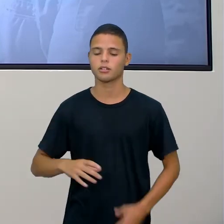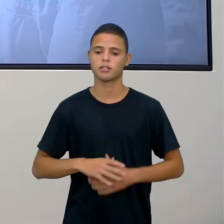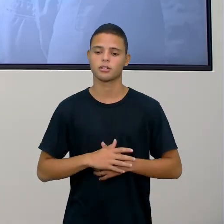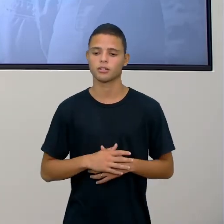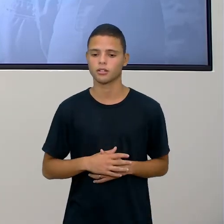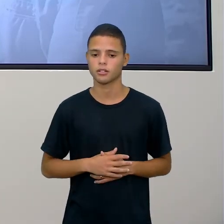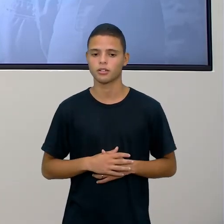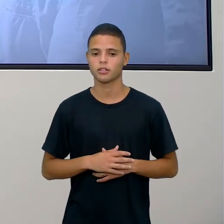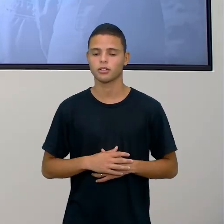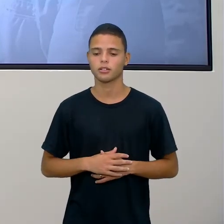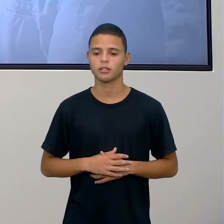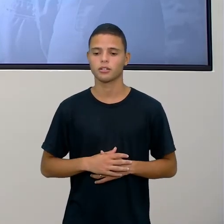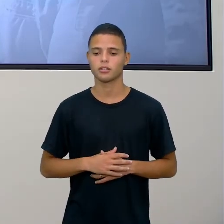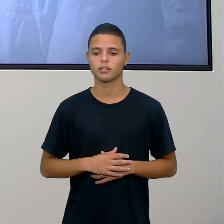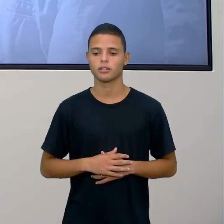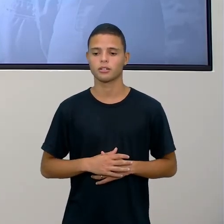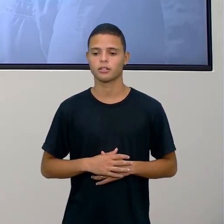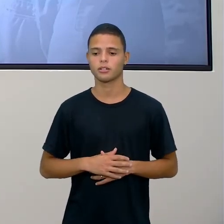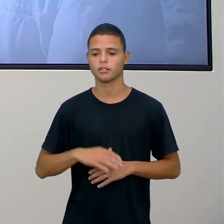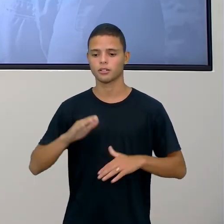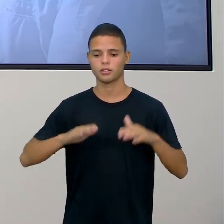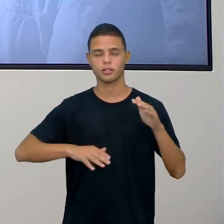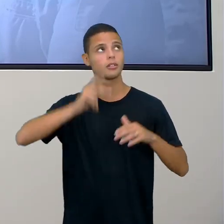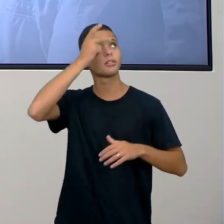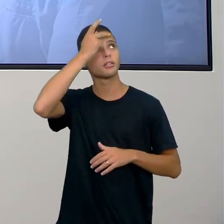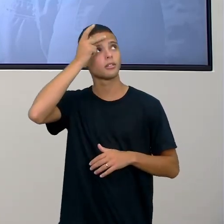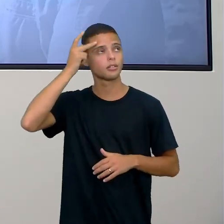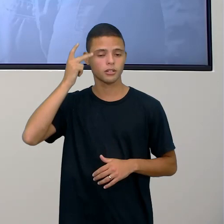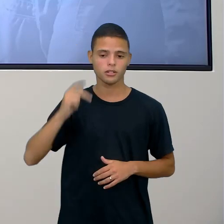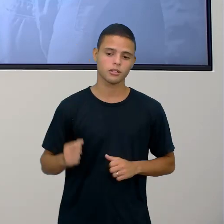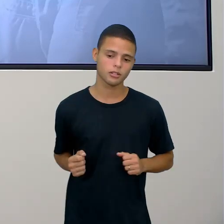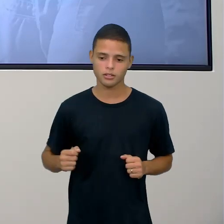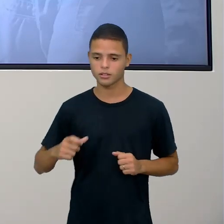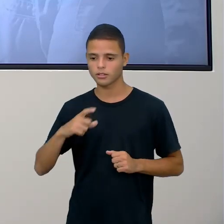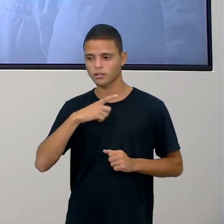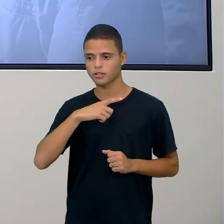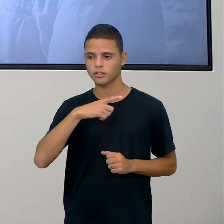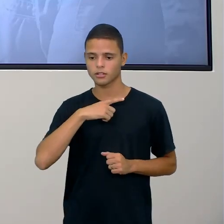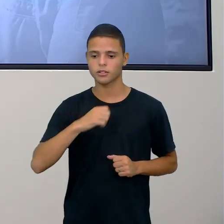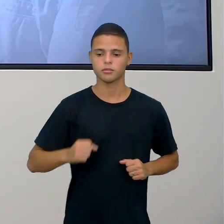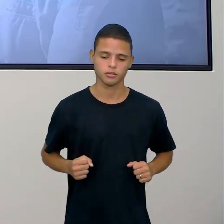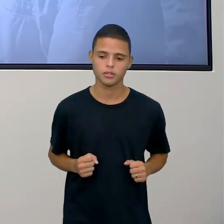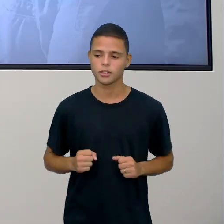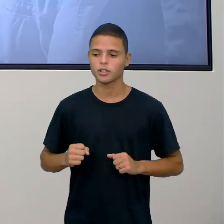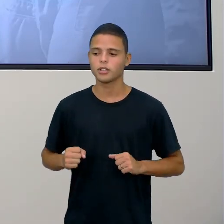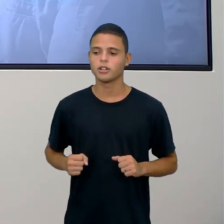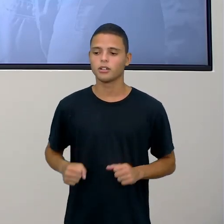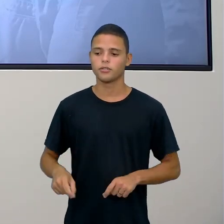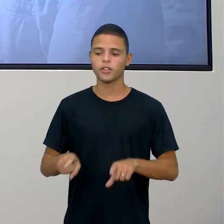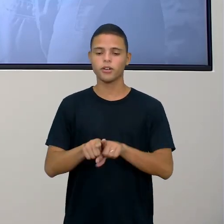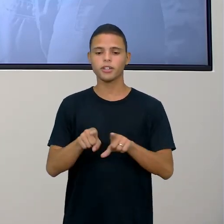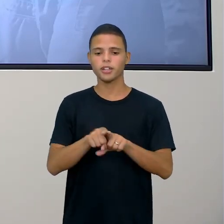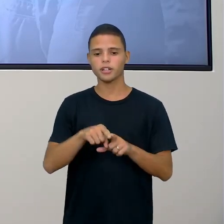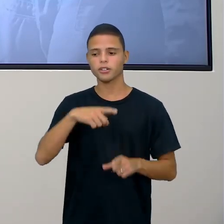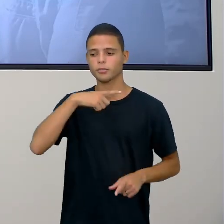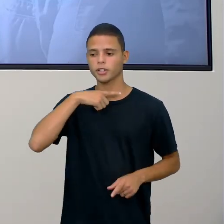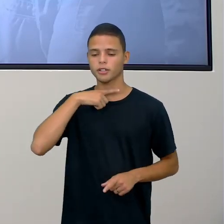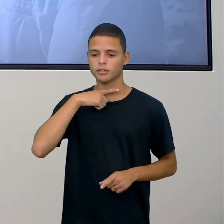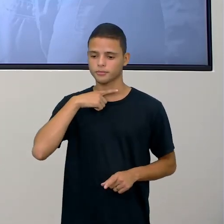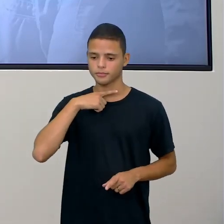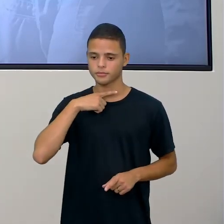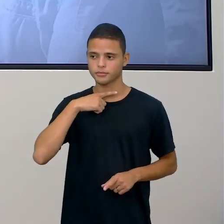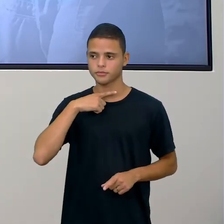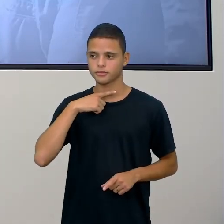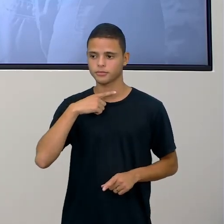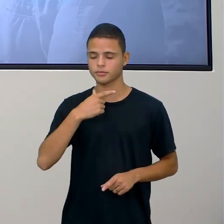pessoa ela sai de uma casa, de uma região da cidade em que não tem tanta